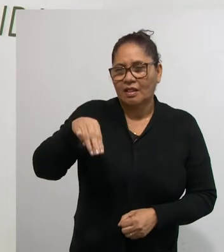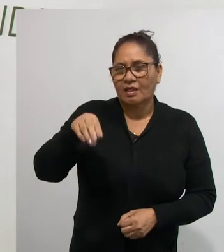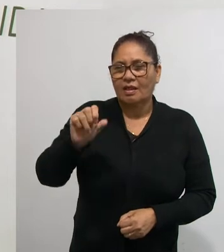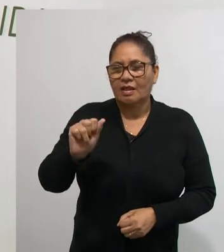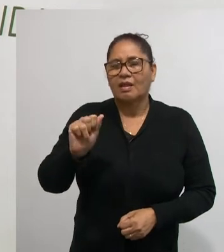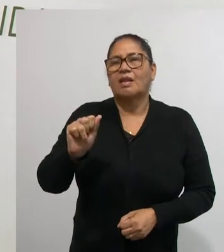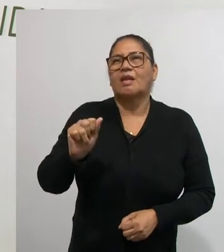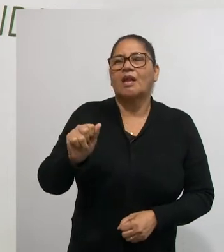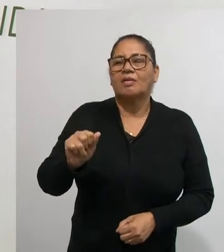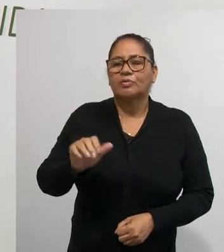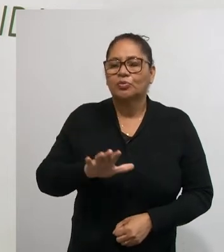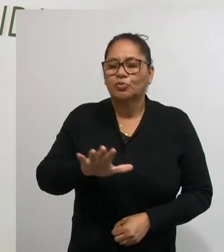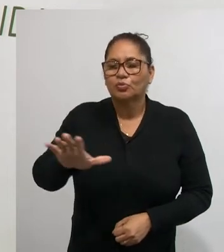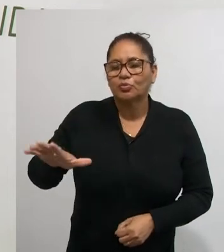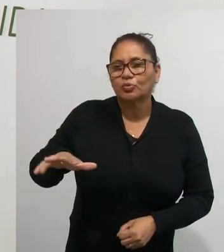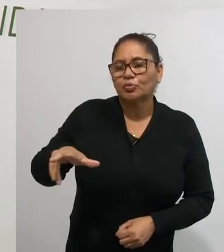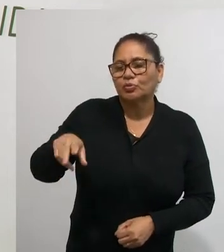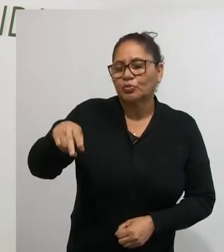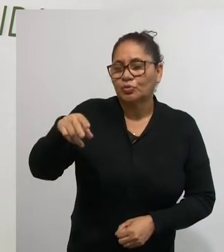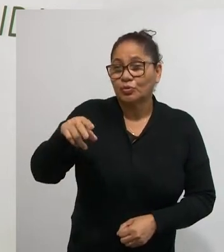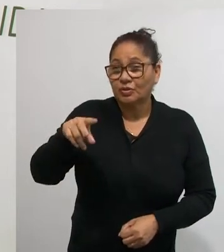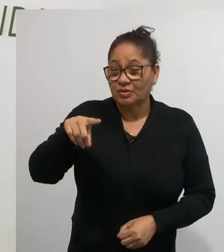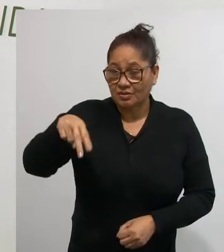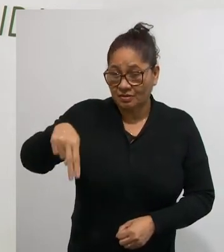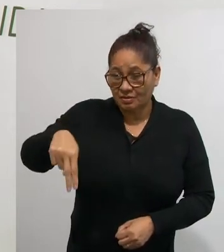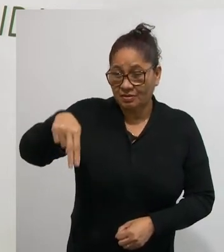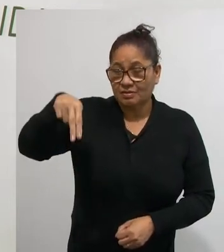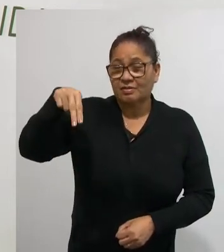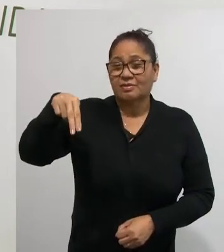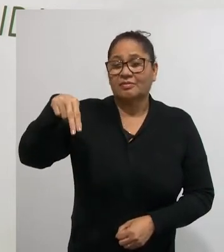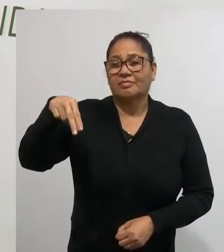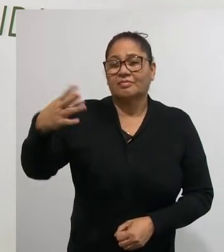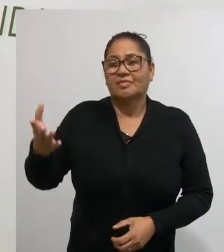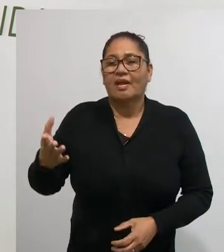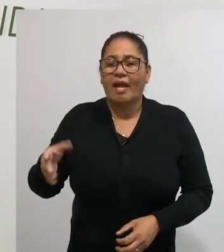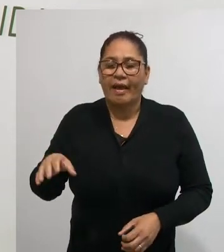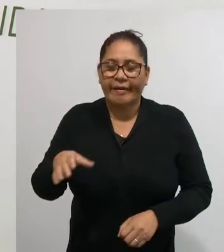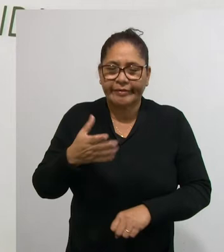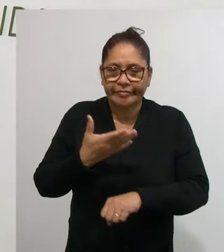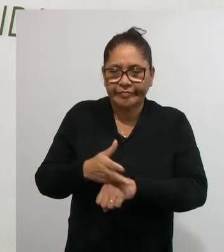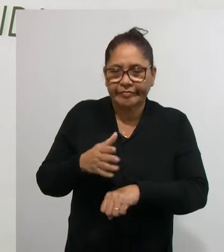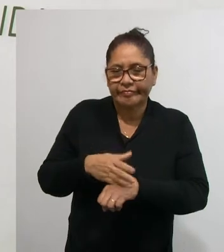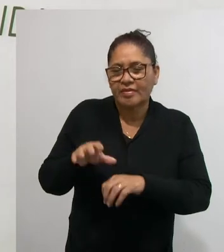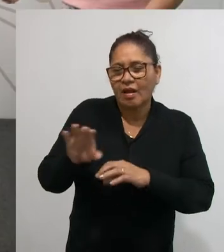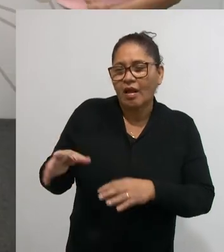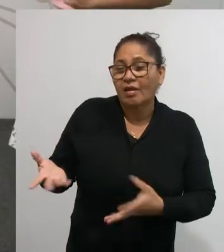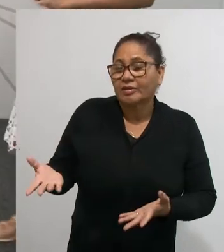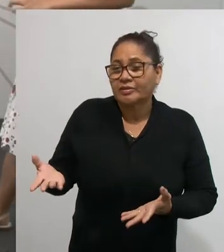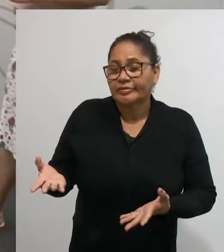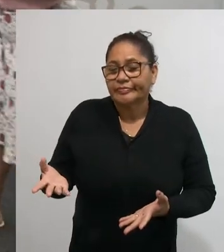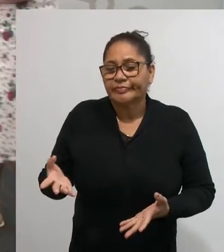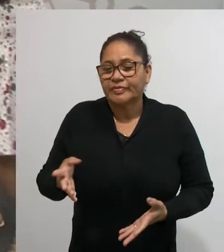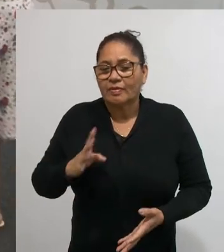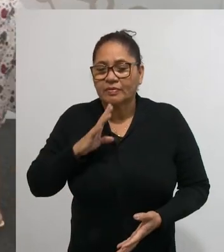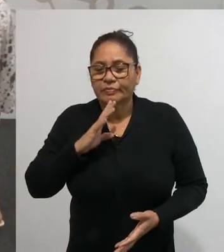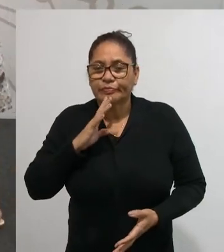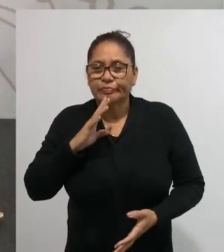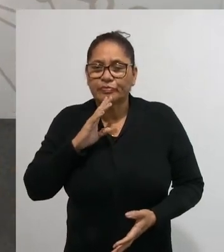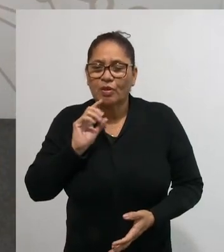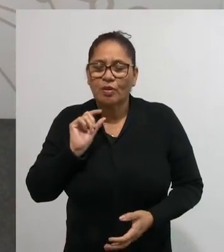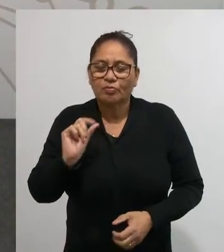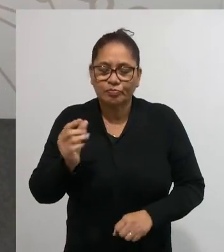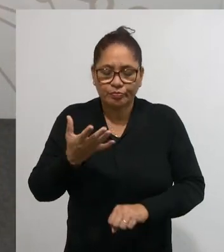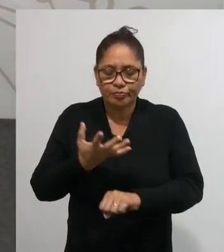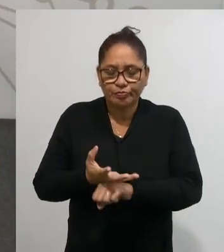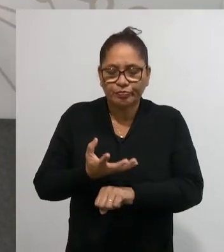norte estarei mediando junto a vocês a disciplina de práticas educativas vamos conhecer um pouco sobre a nossa